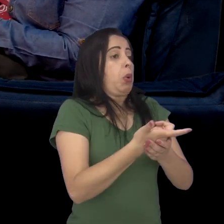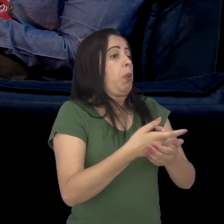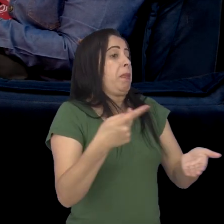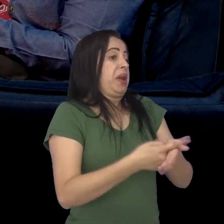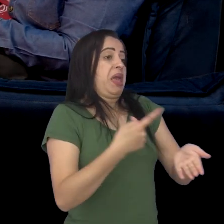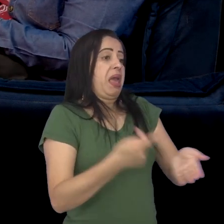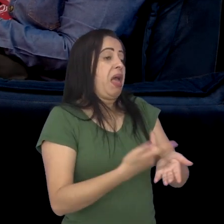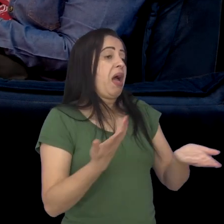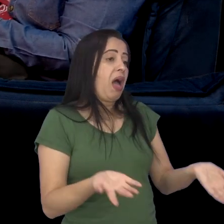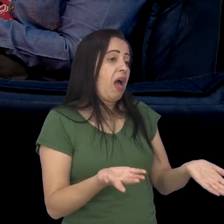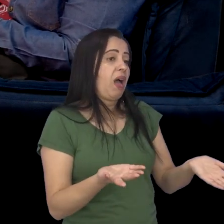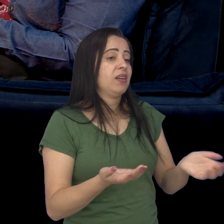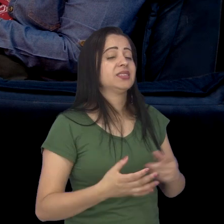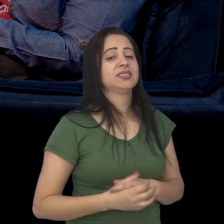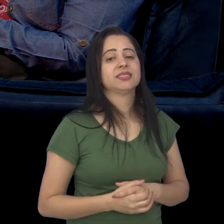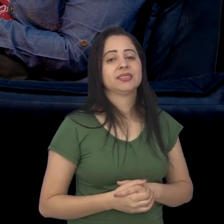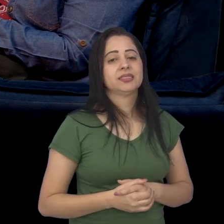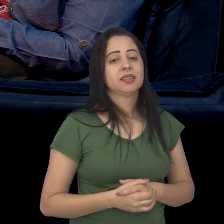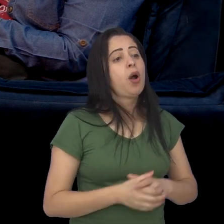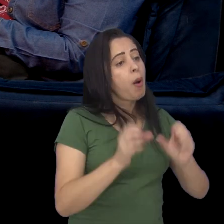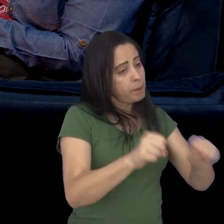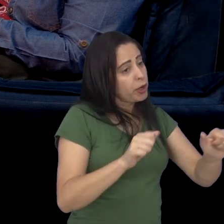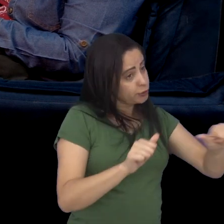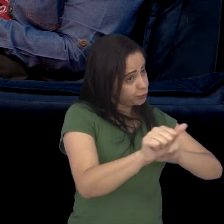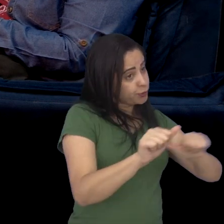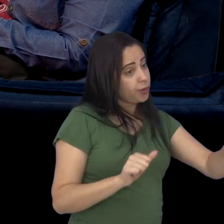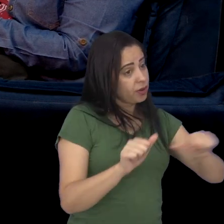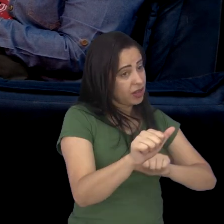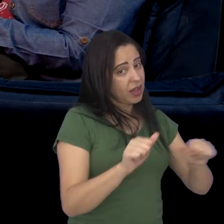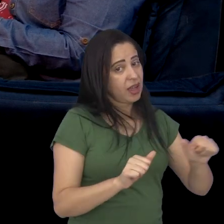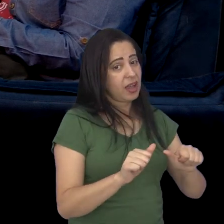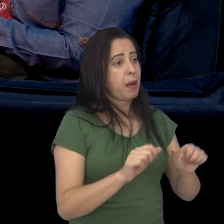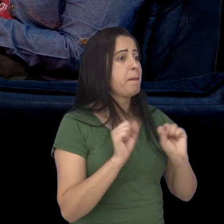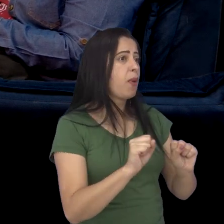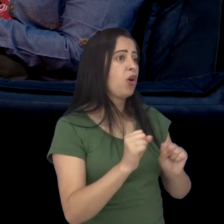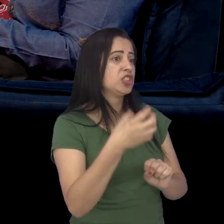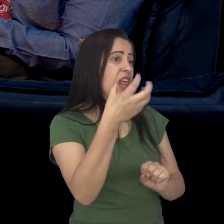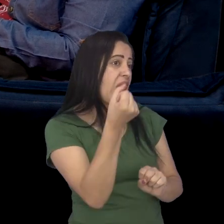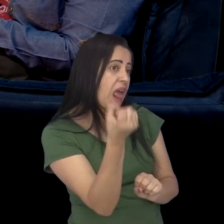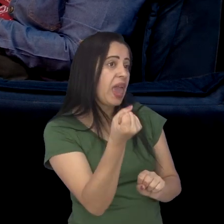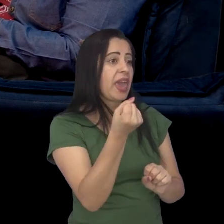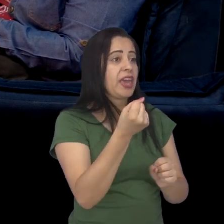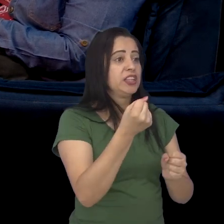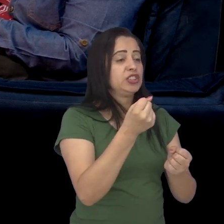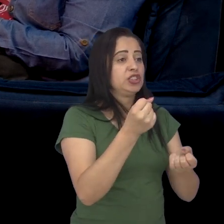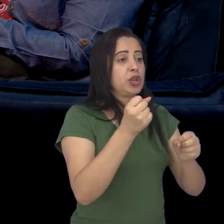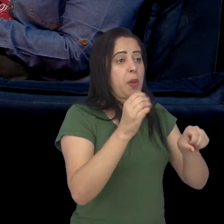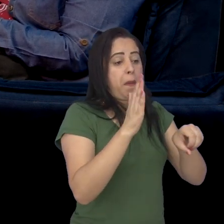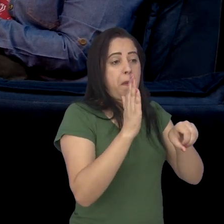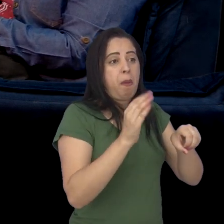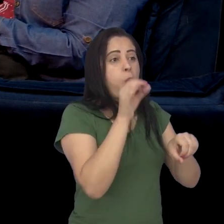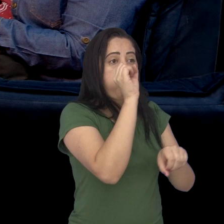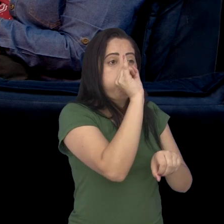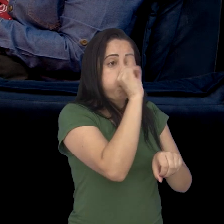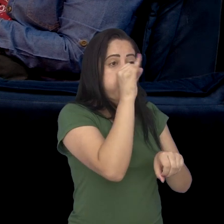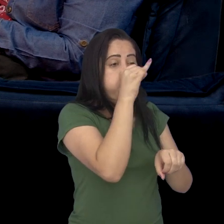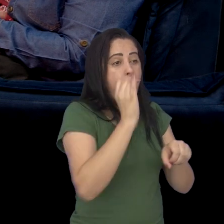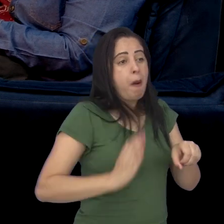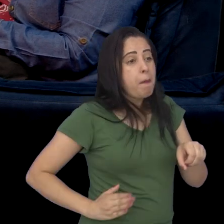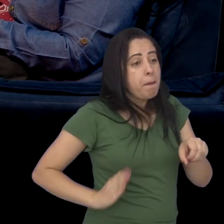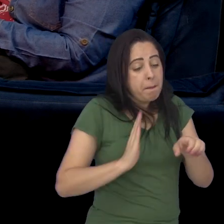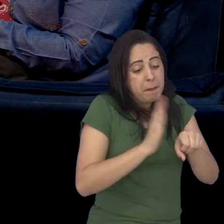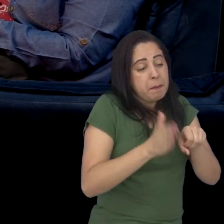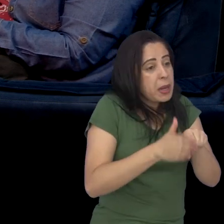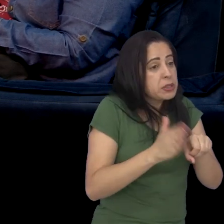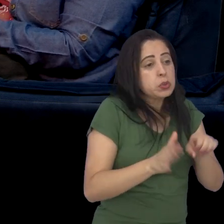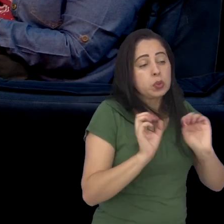não era o pão que eu precisava, era só do o saquinho. O senhor pode trocar para mim por leite, presunto, queijo, quantas coisas? Porque se eu chegar em casa com tudo isso de pão, minha mãe vai